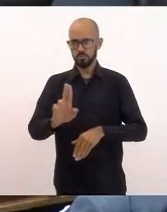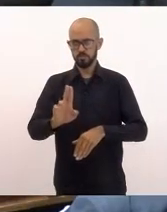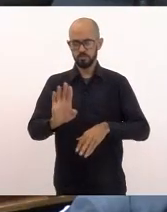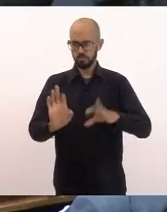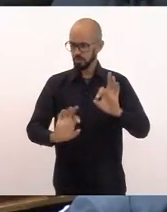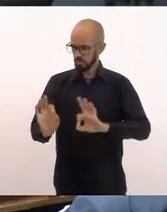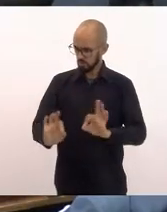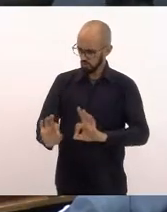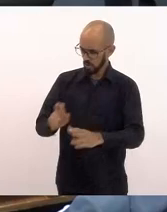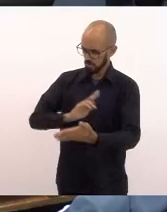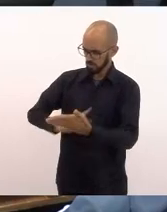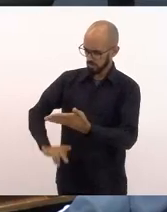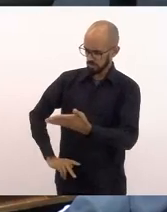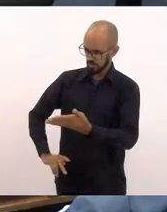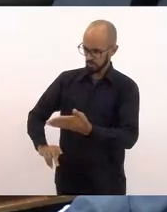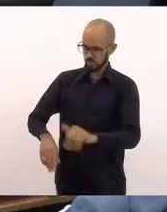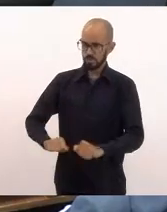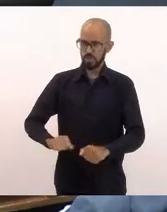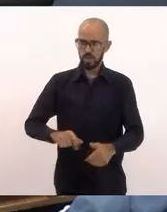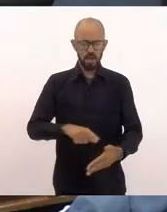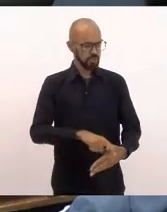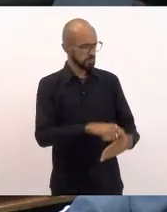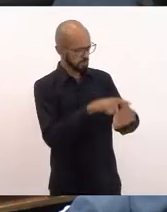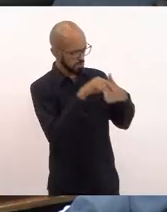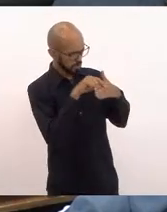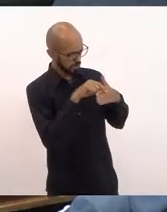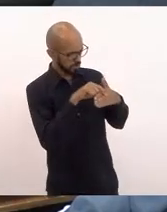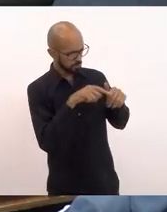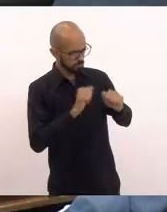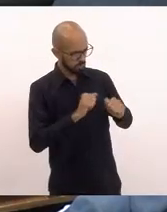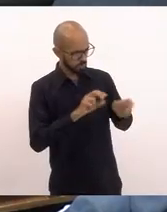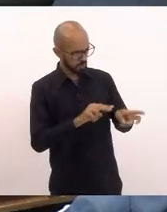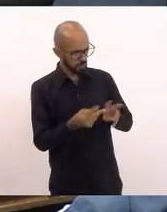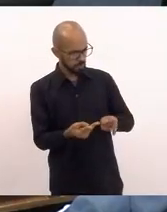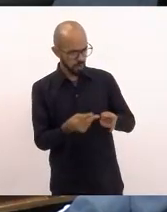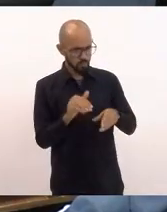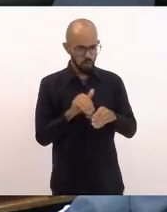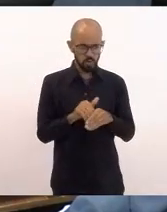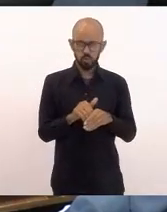de ordem. As lideranças poderão encaminhar o voto ou não?